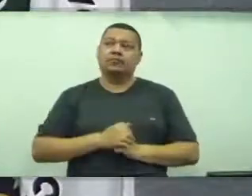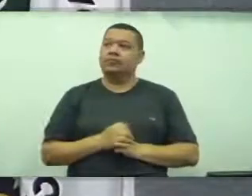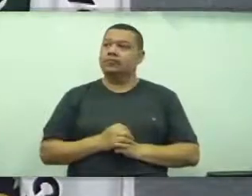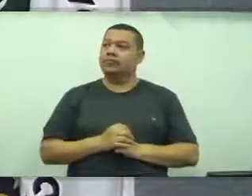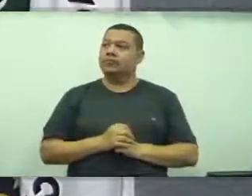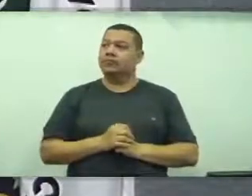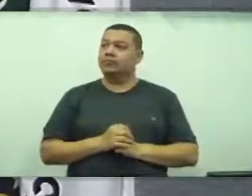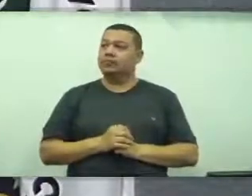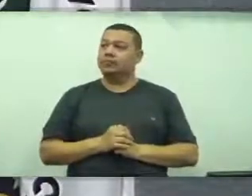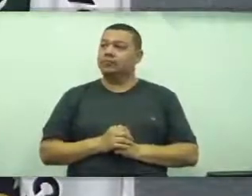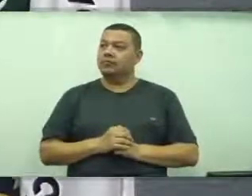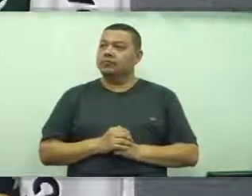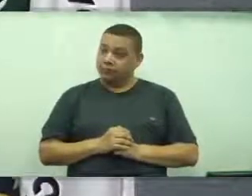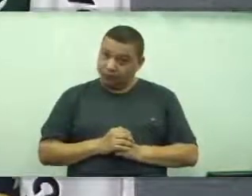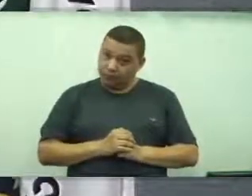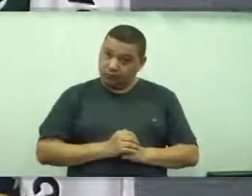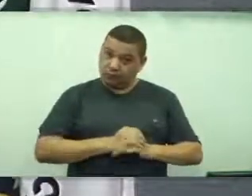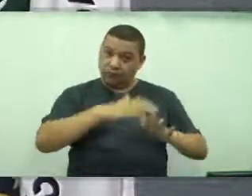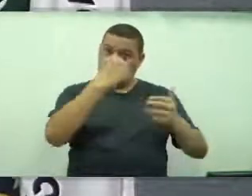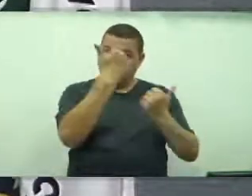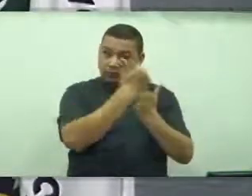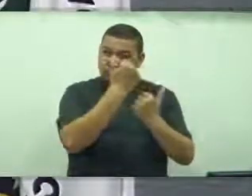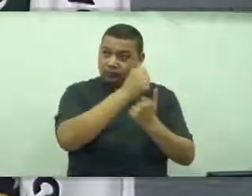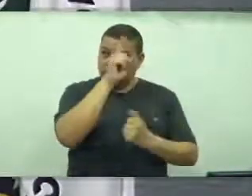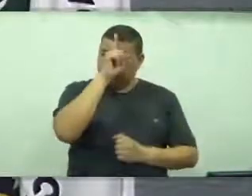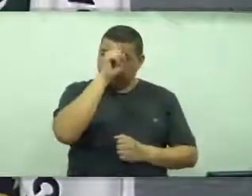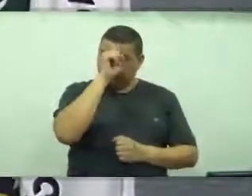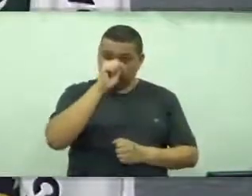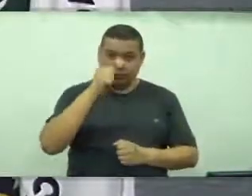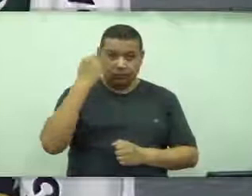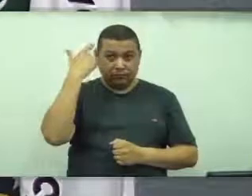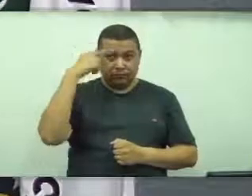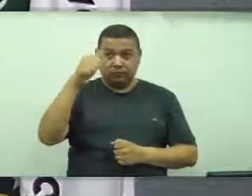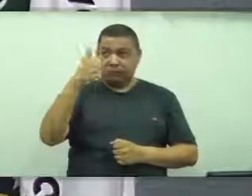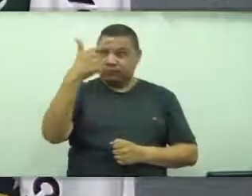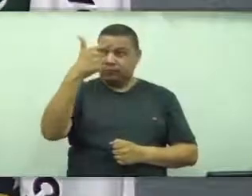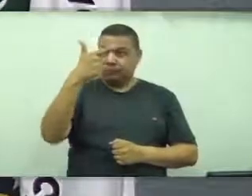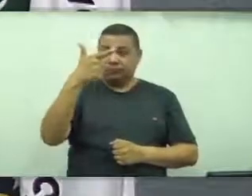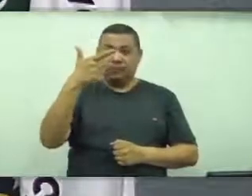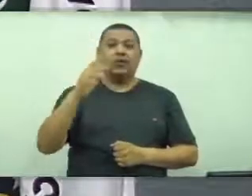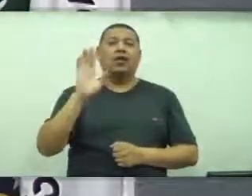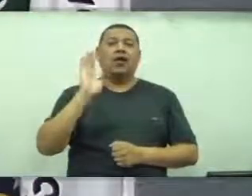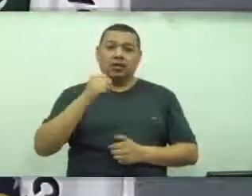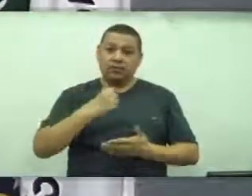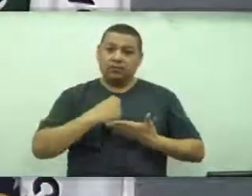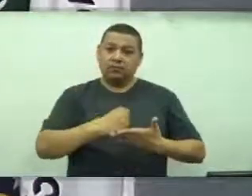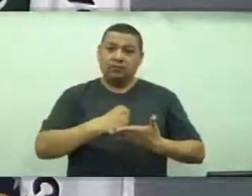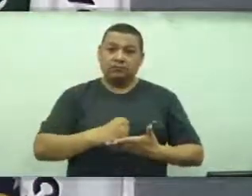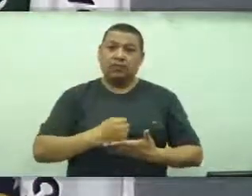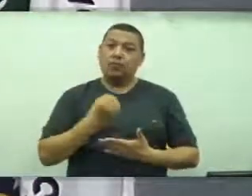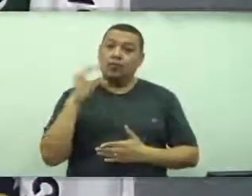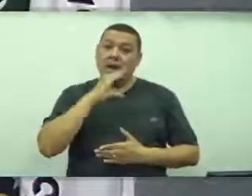colocar um hospital de campanha para funcionar com 12 dias, né? A ideia surgiu com 12 dias, estava atendendo o público.